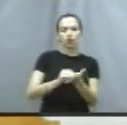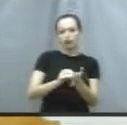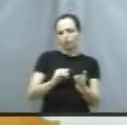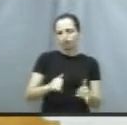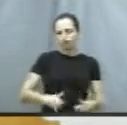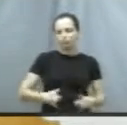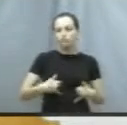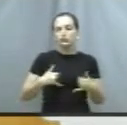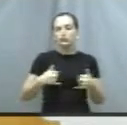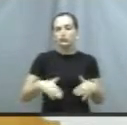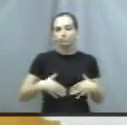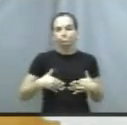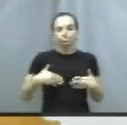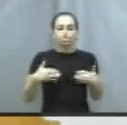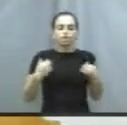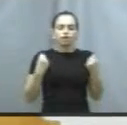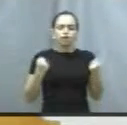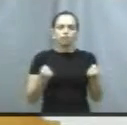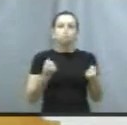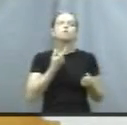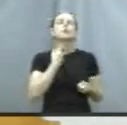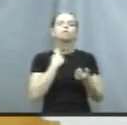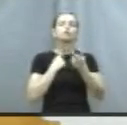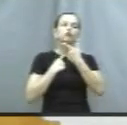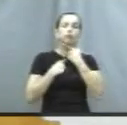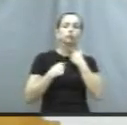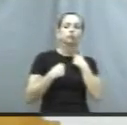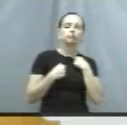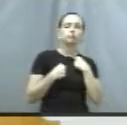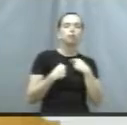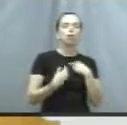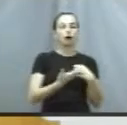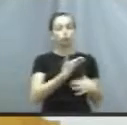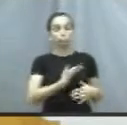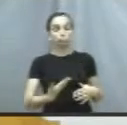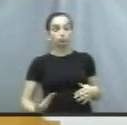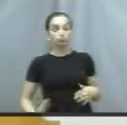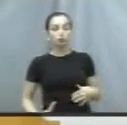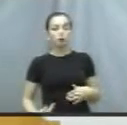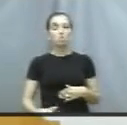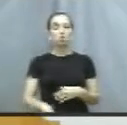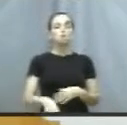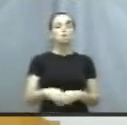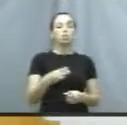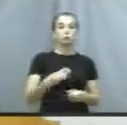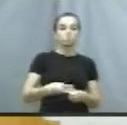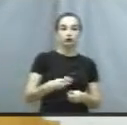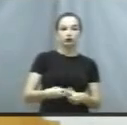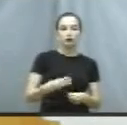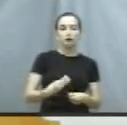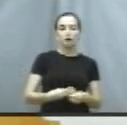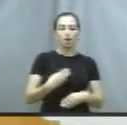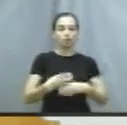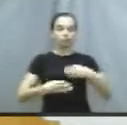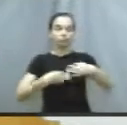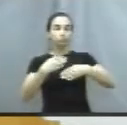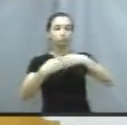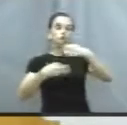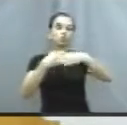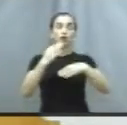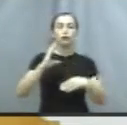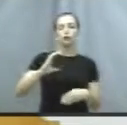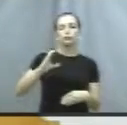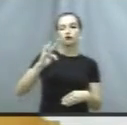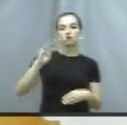do governo municipal em desenvolver ações para poder recuperar a CTA. O principal credor da CTA é